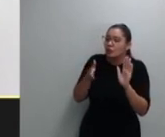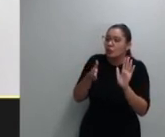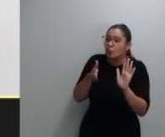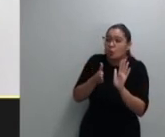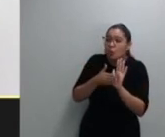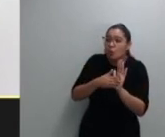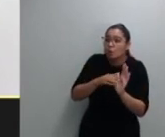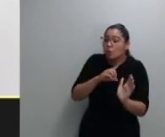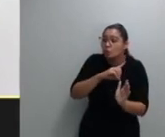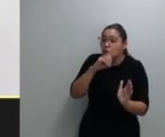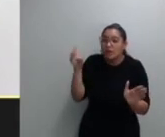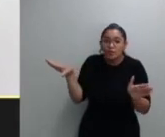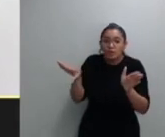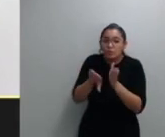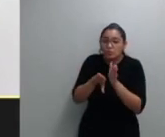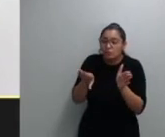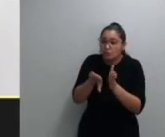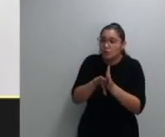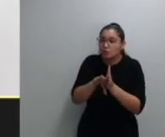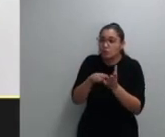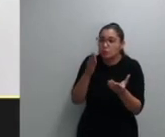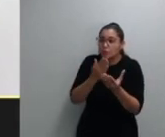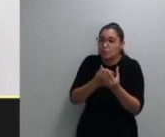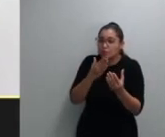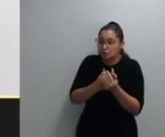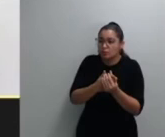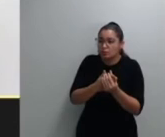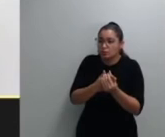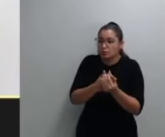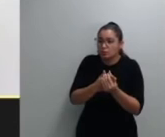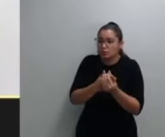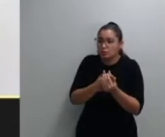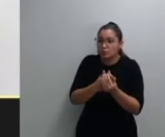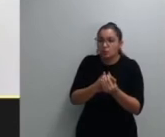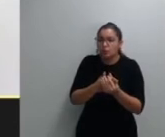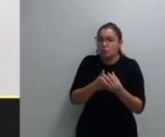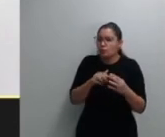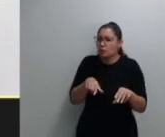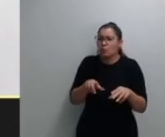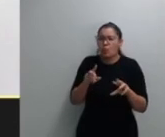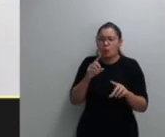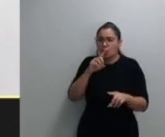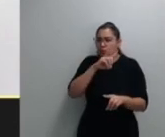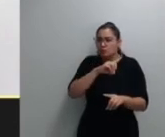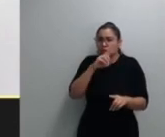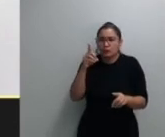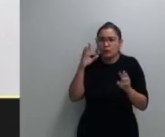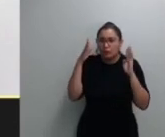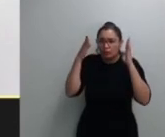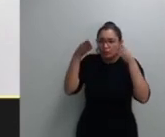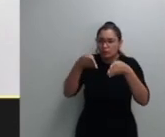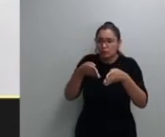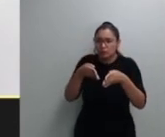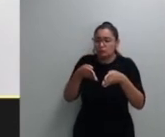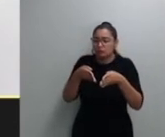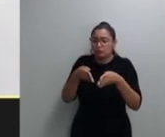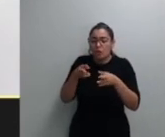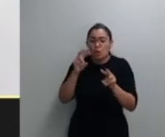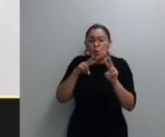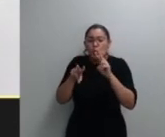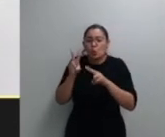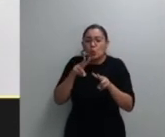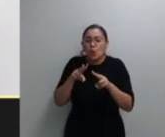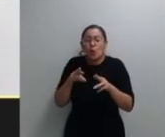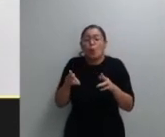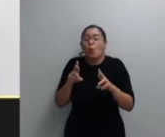data de chegada do processo no TCU na corte de contas essa matéria nunca foi decidida sob essa ótica nesse processo de maneira que o